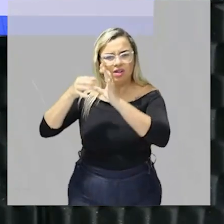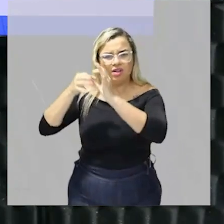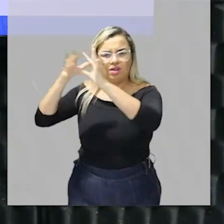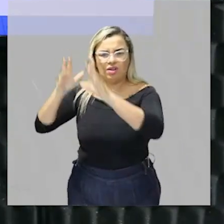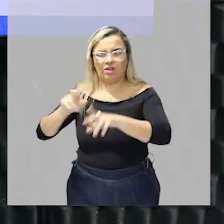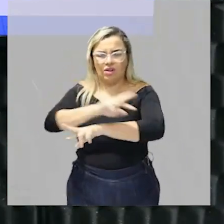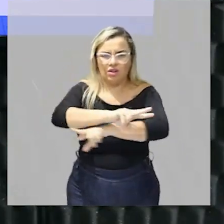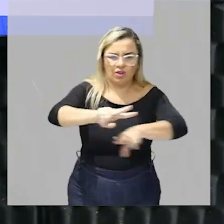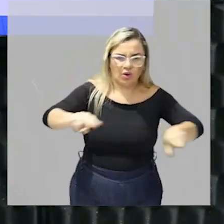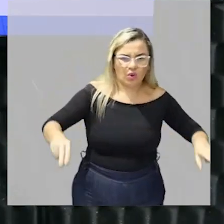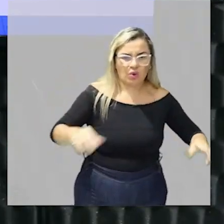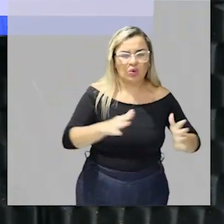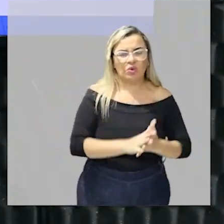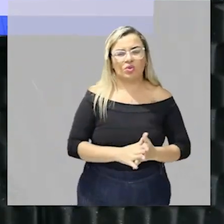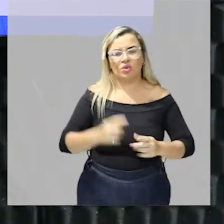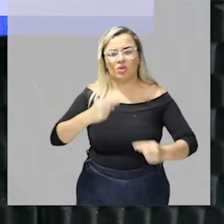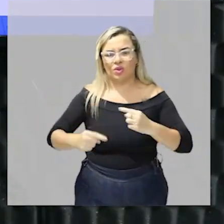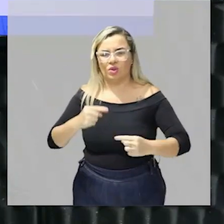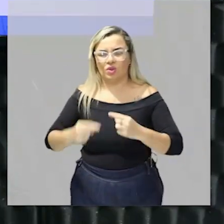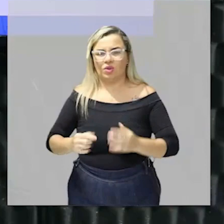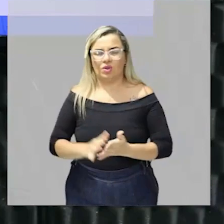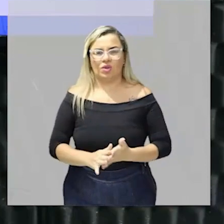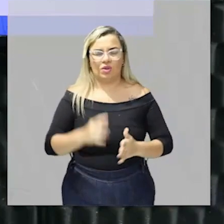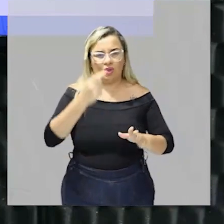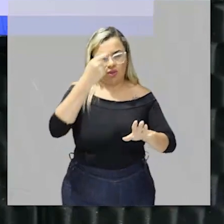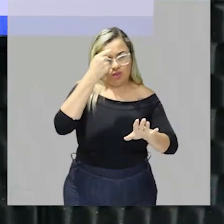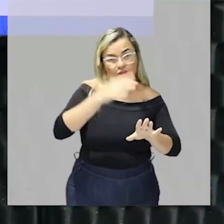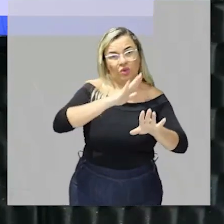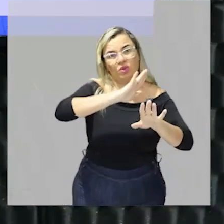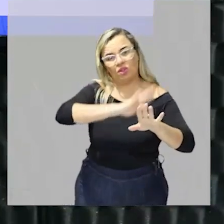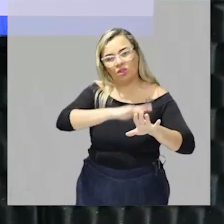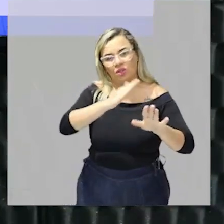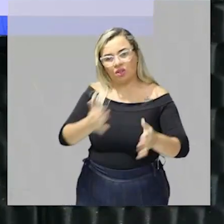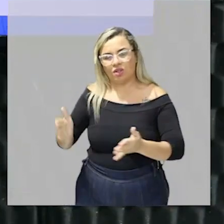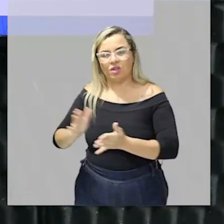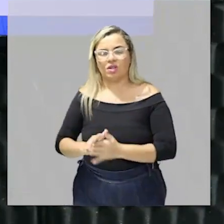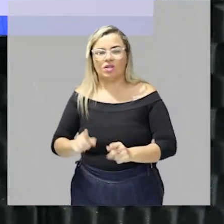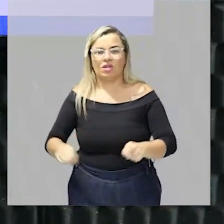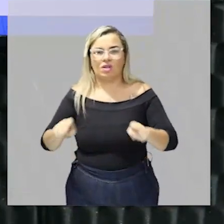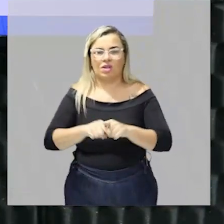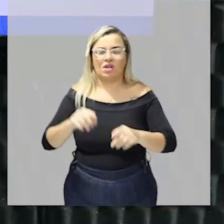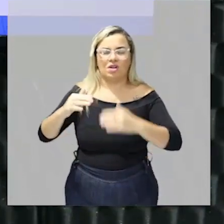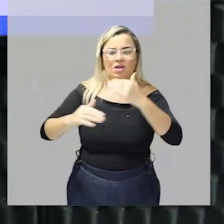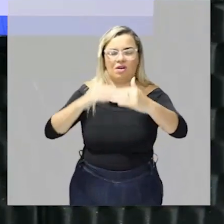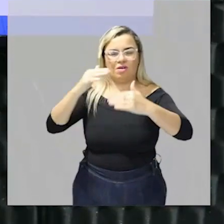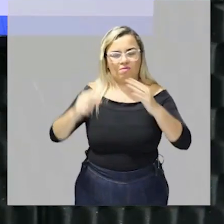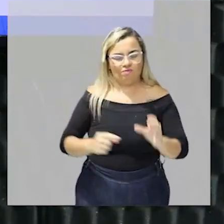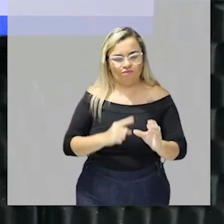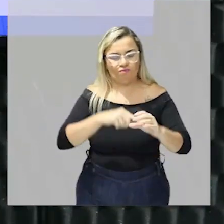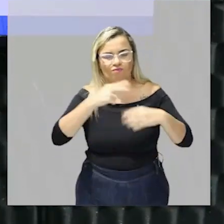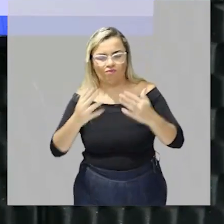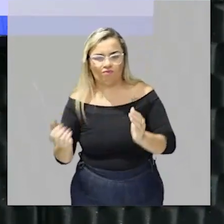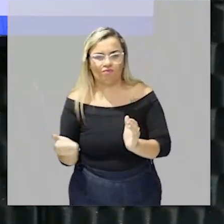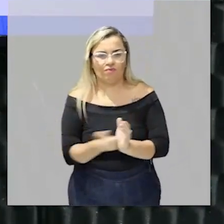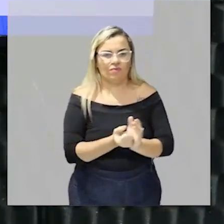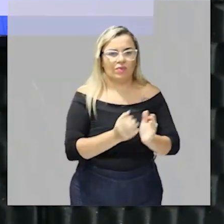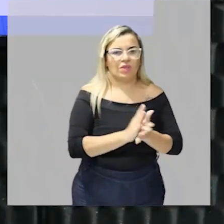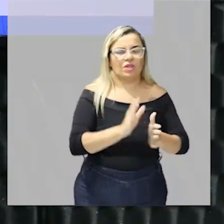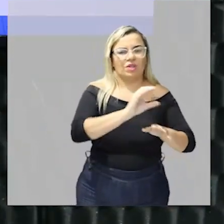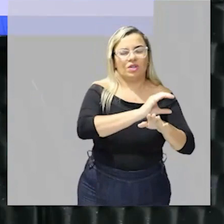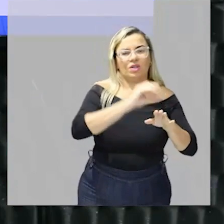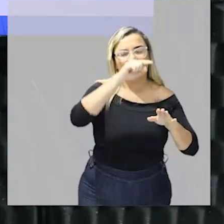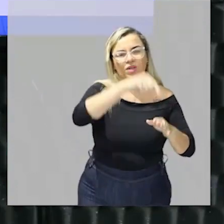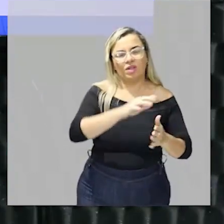ideológicas. As brigadas não são brigadas apenas comunistas. Nós temos progressistas, nós temos liberais, nós temos